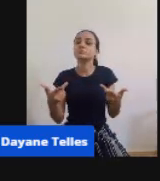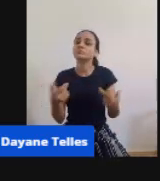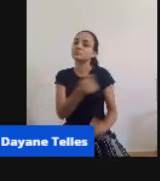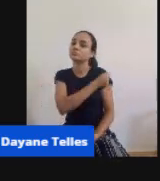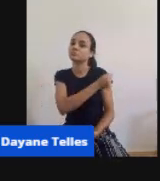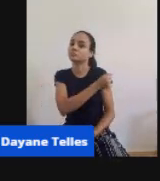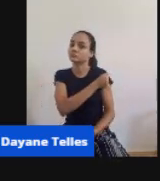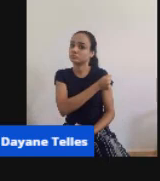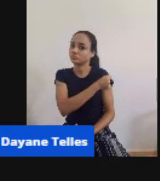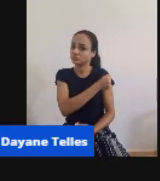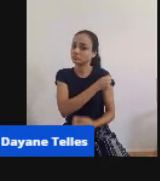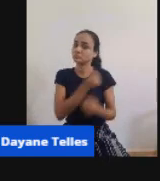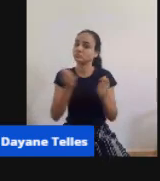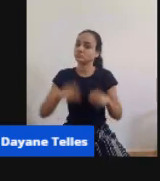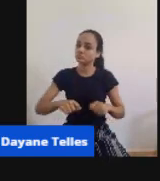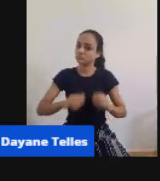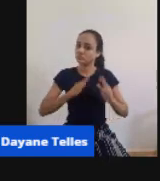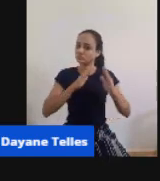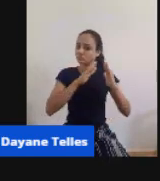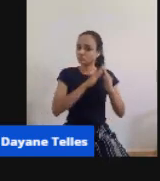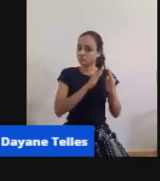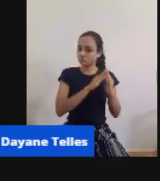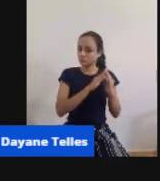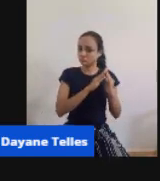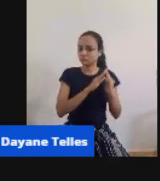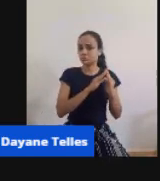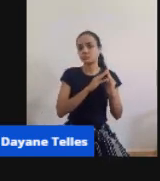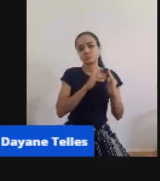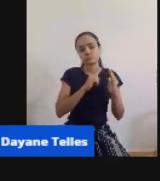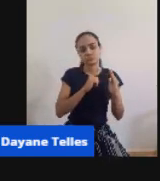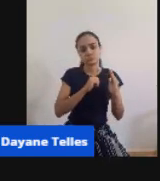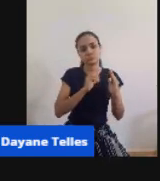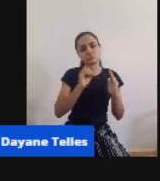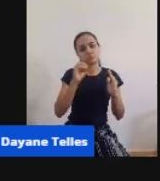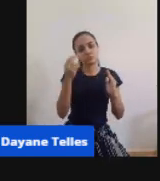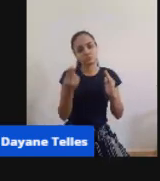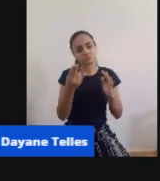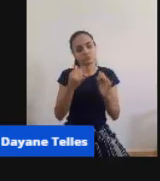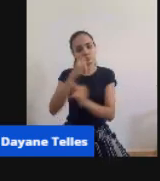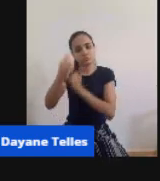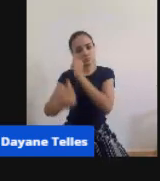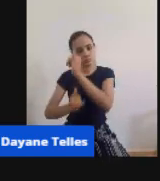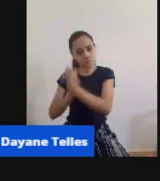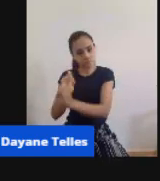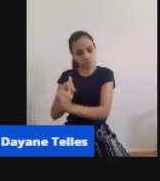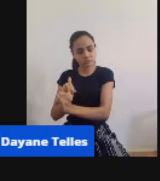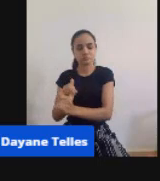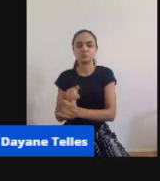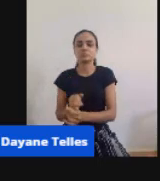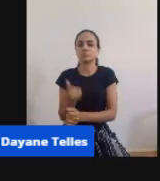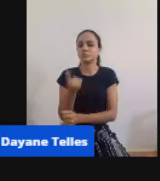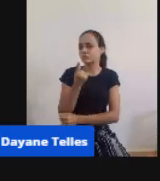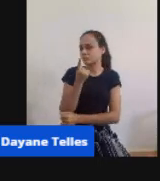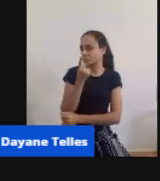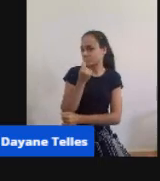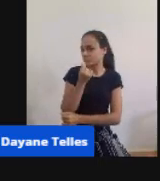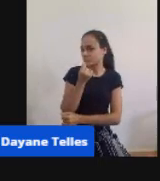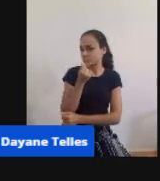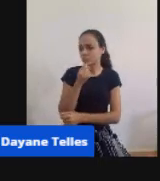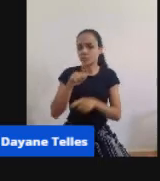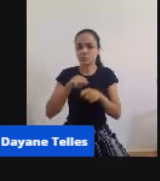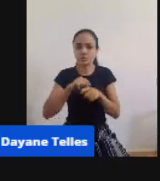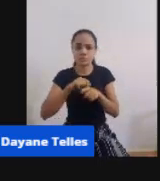próprias residências ou pelas mídias. Além do lápis e borracha, utilizar materiais